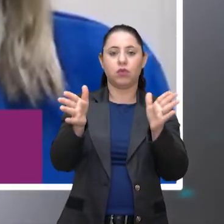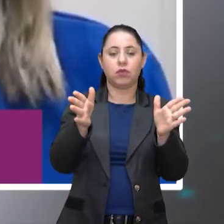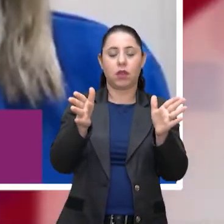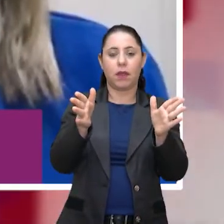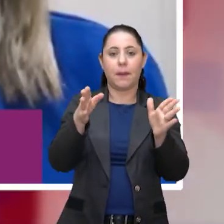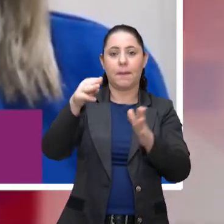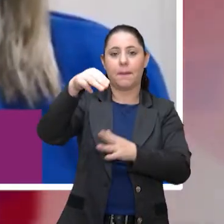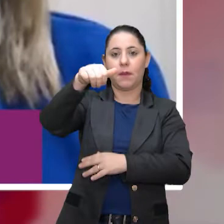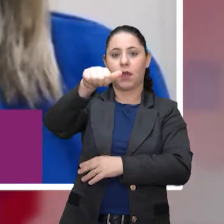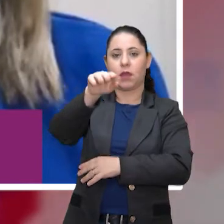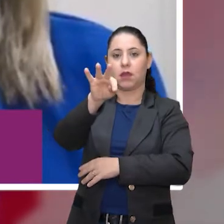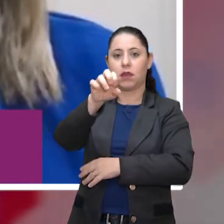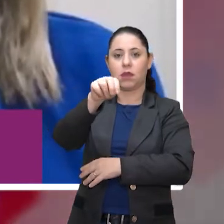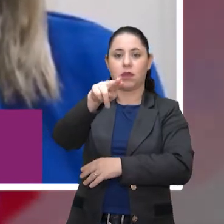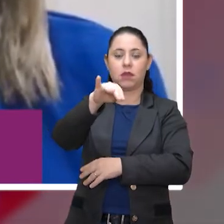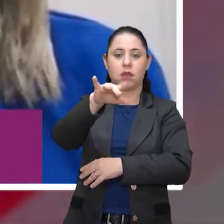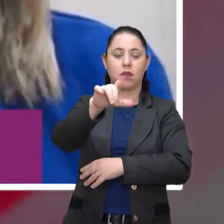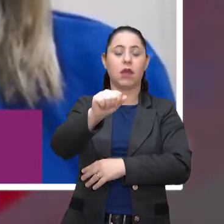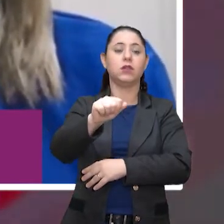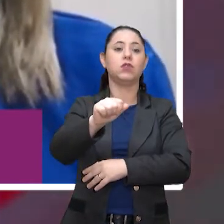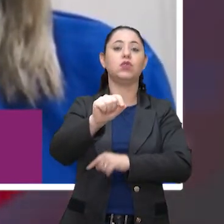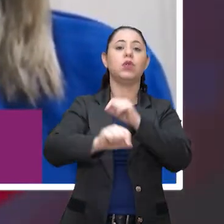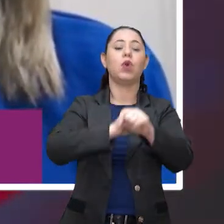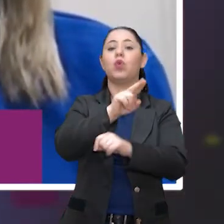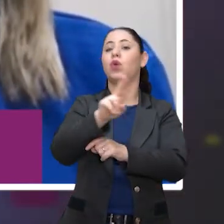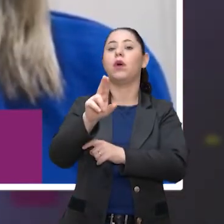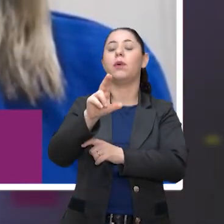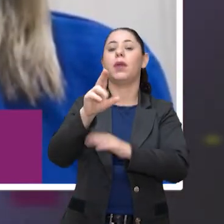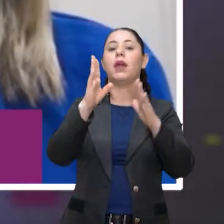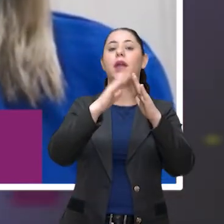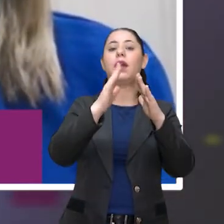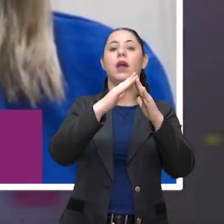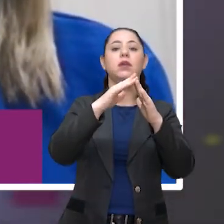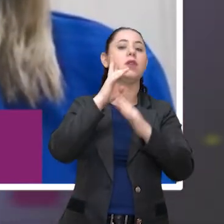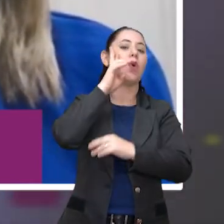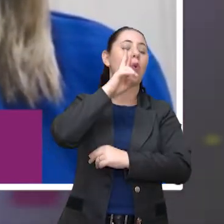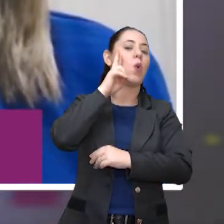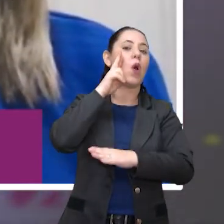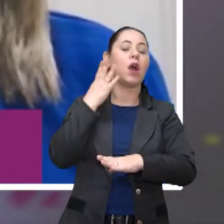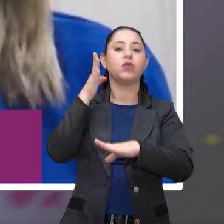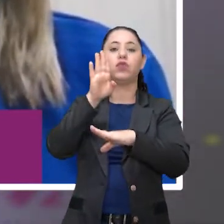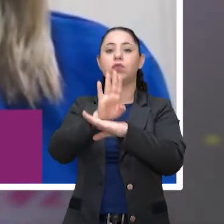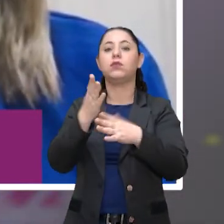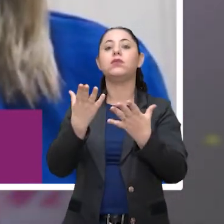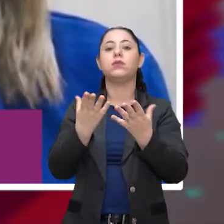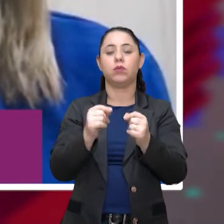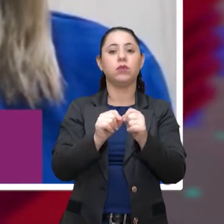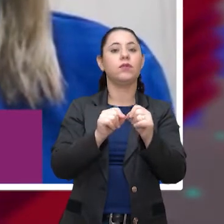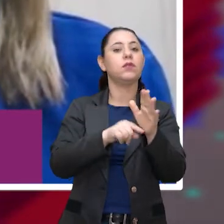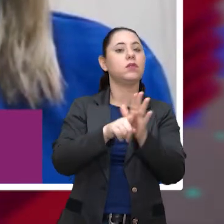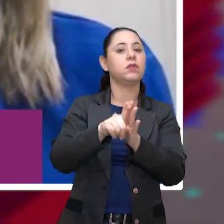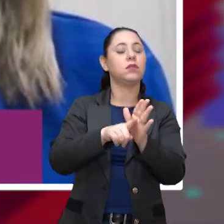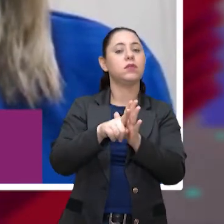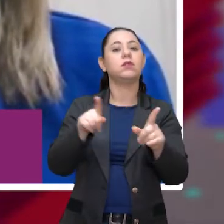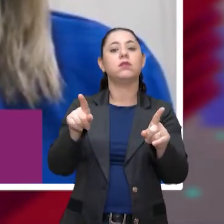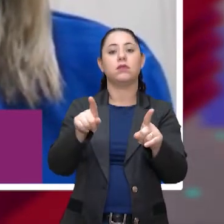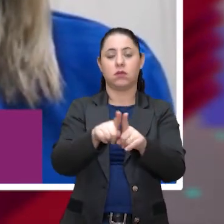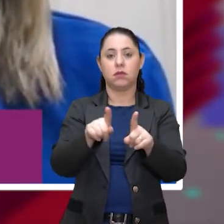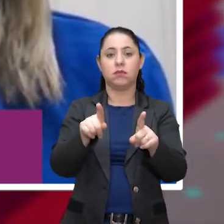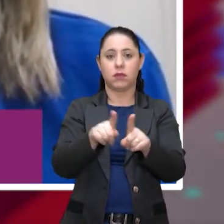maternidade Cândido Mariano, chamado a Casa Rosa, que vem ajudando bastante essa questão